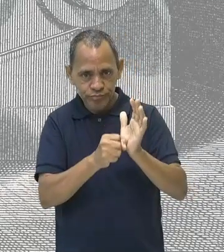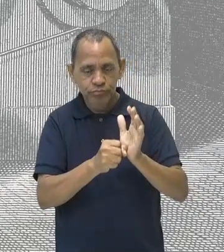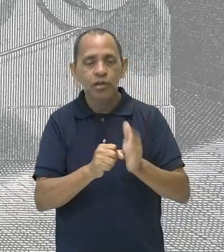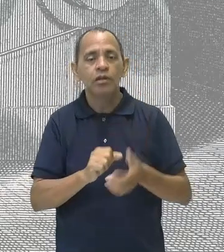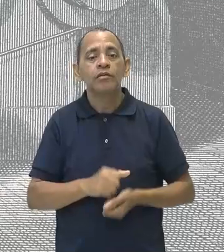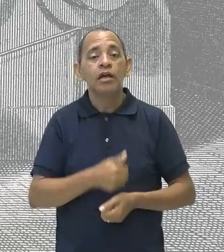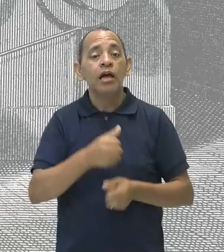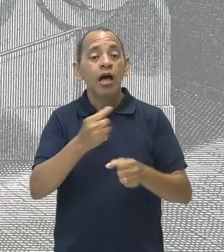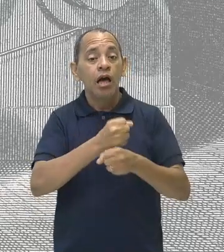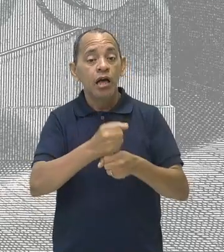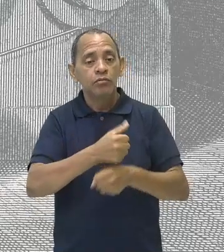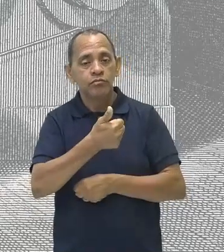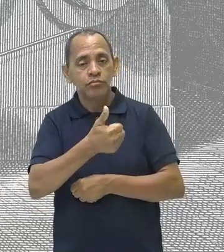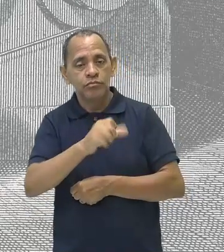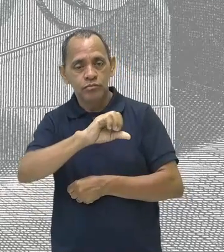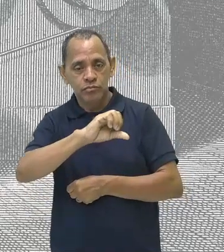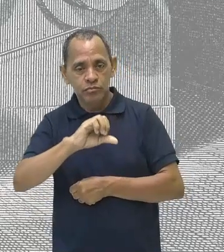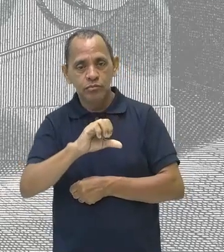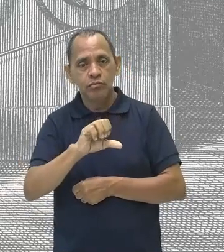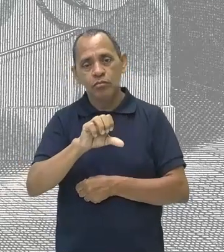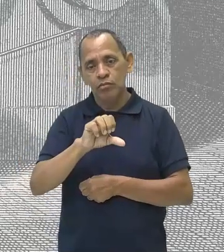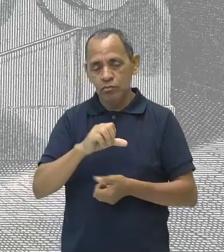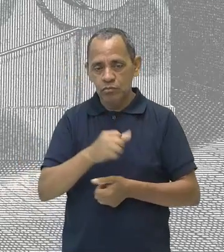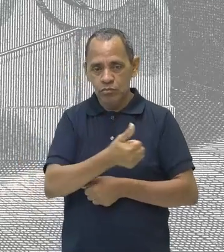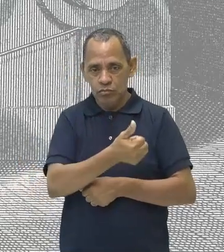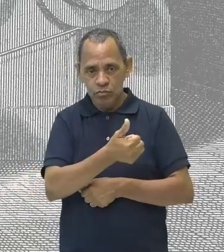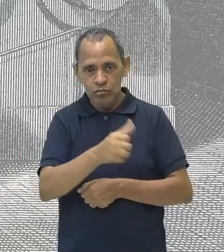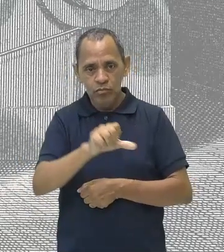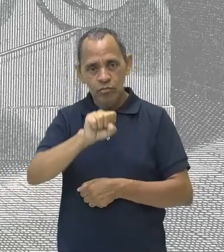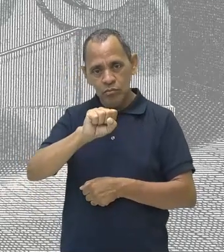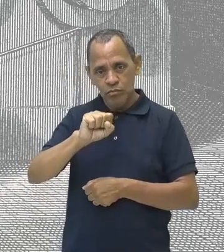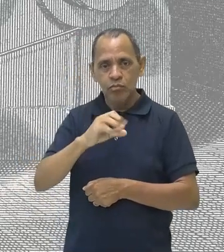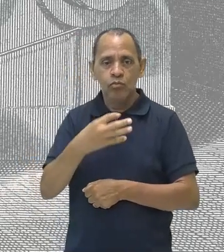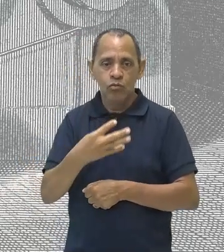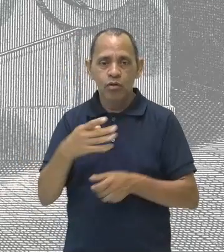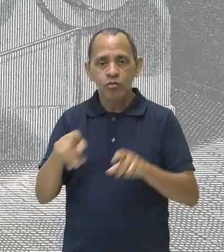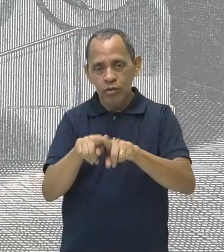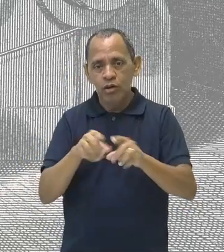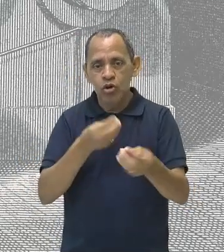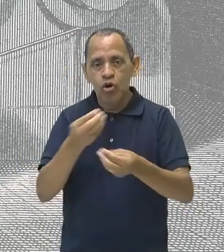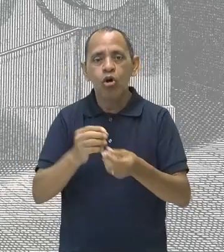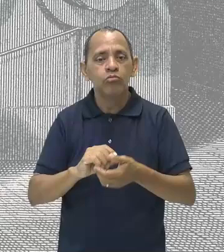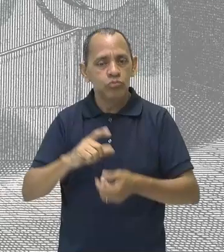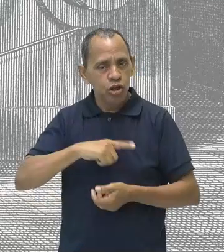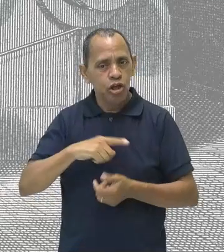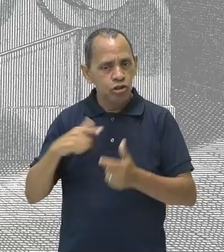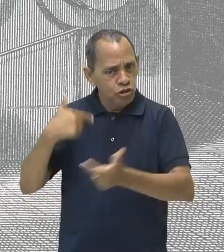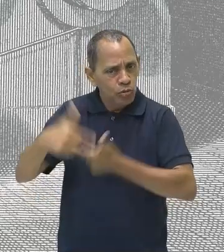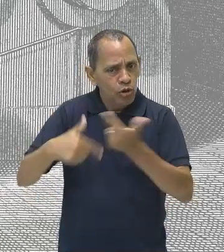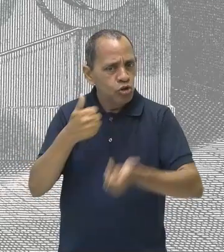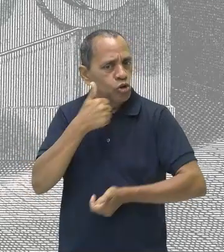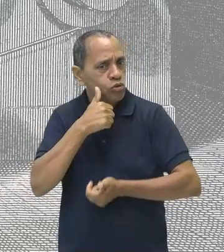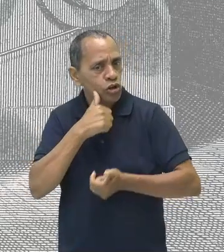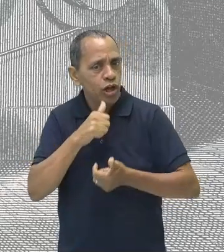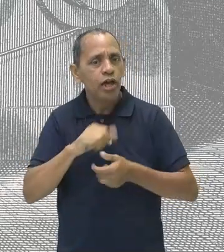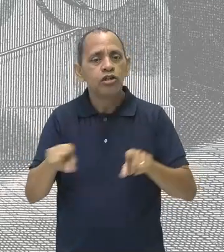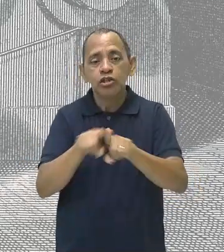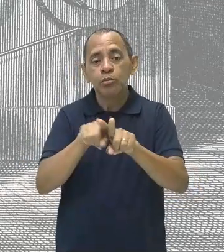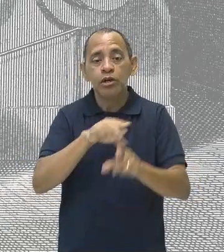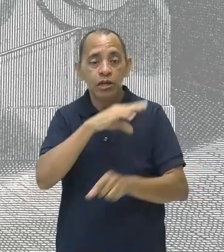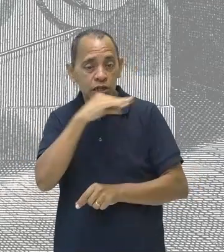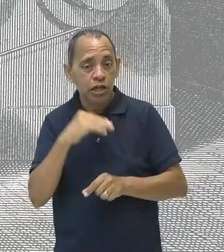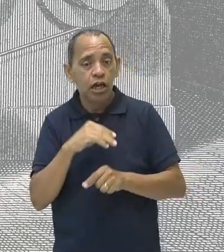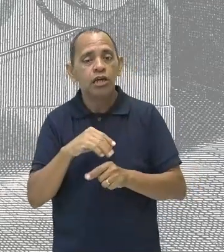1834. E observem aqui no nosso cenário, temos trabalhadoras, temos mulheres e temos crianças